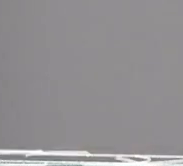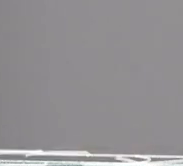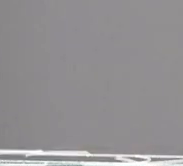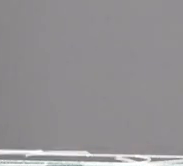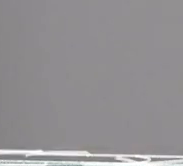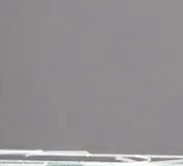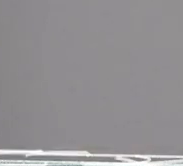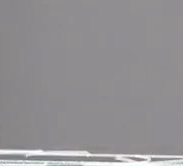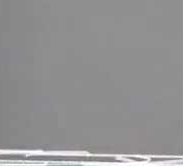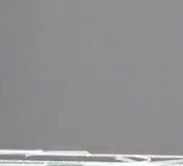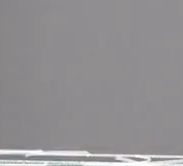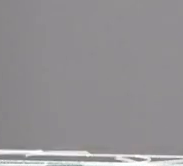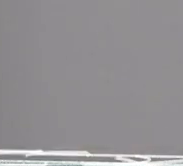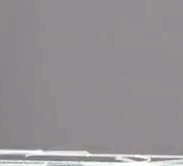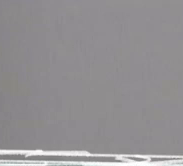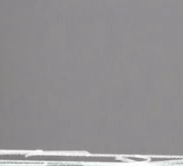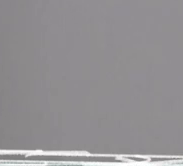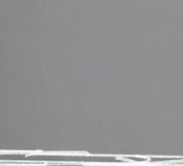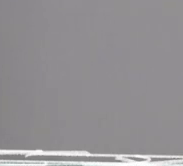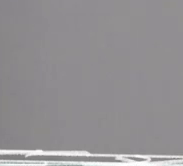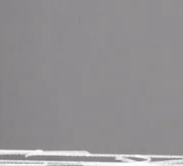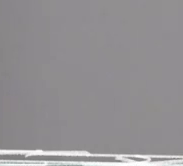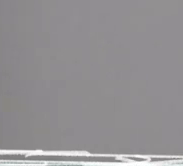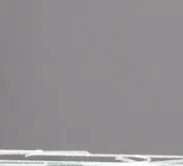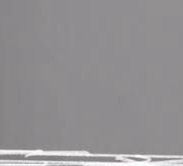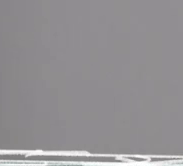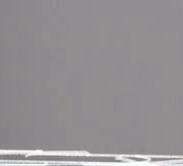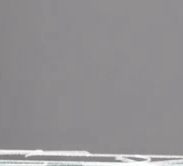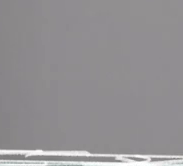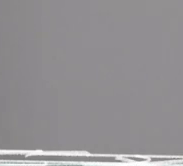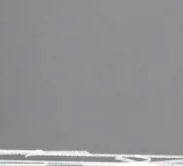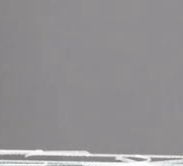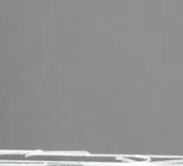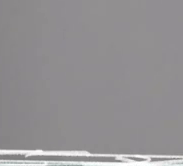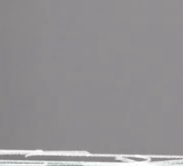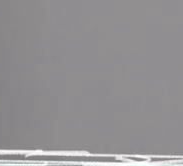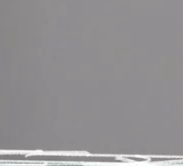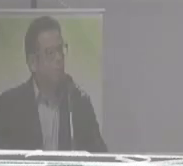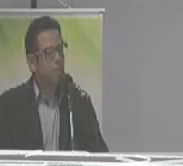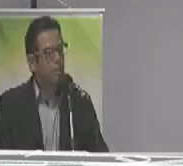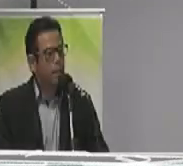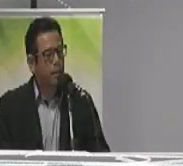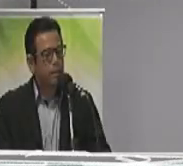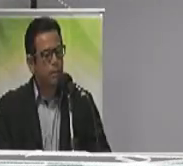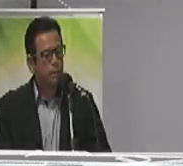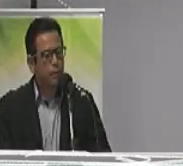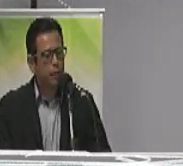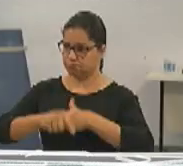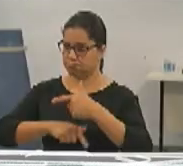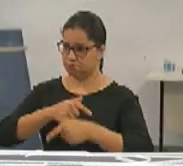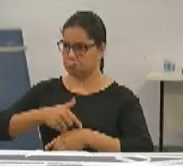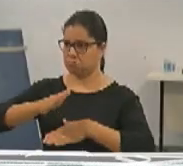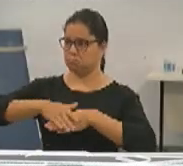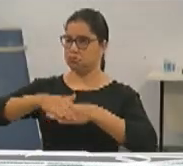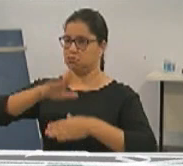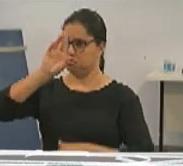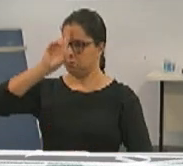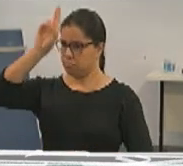Professor Etienne, muito obrigado pela pergunta. Durante os 2 anos que eu estive à frente da chefia de